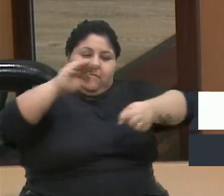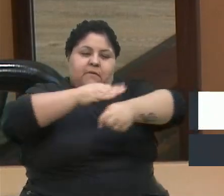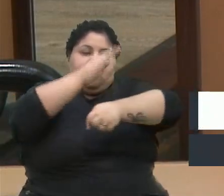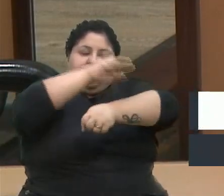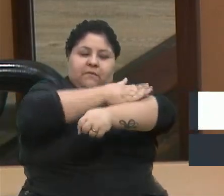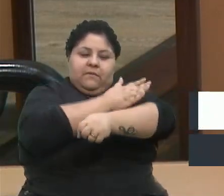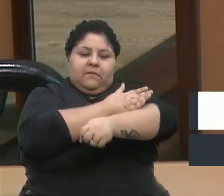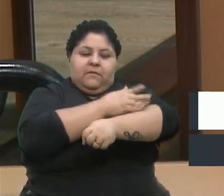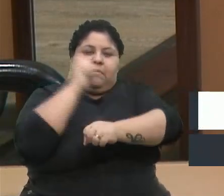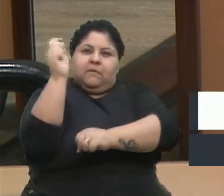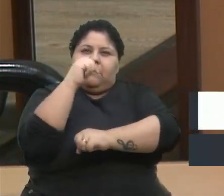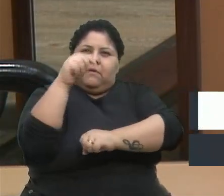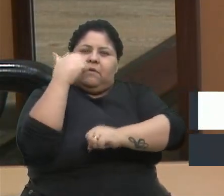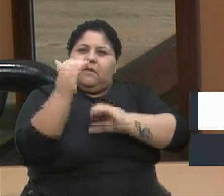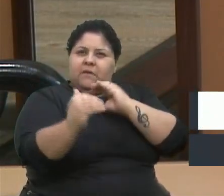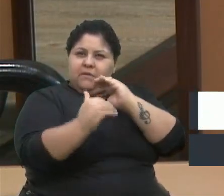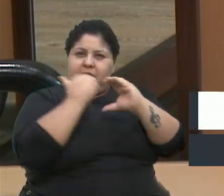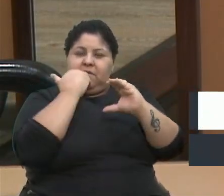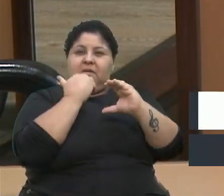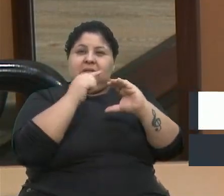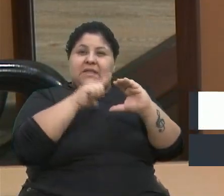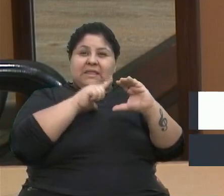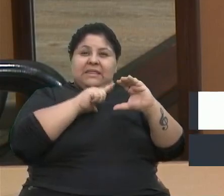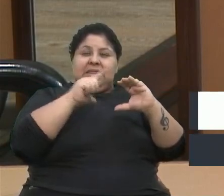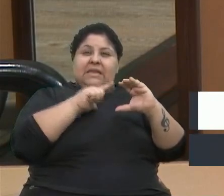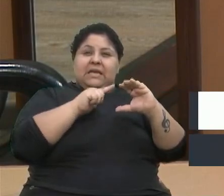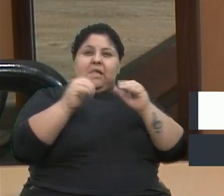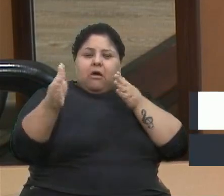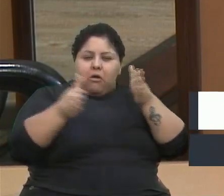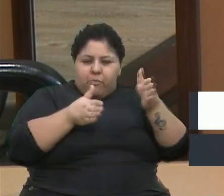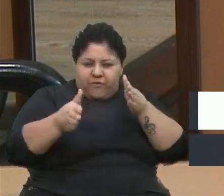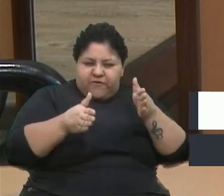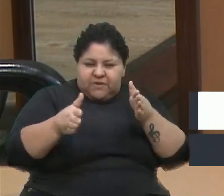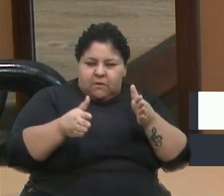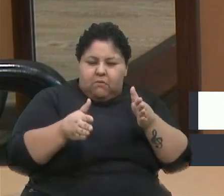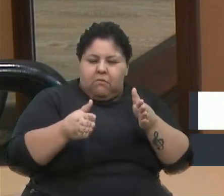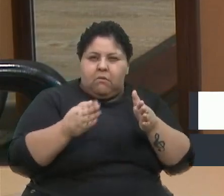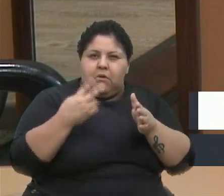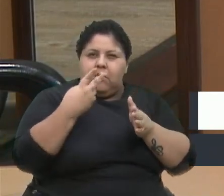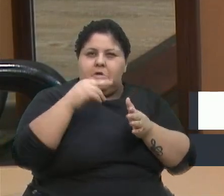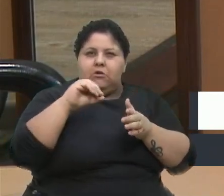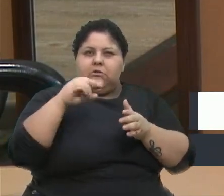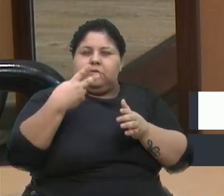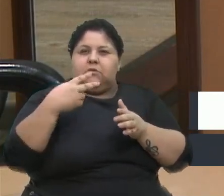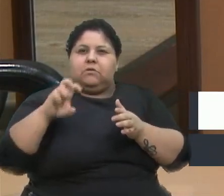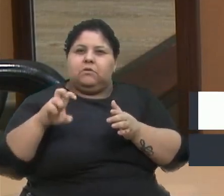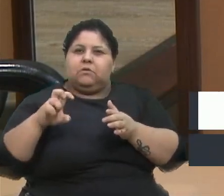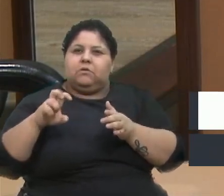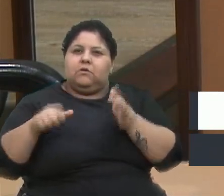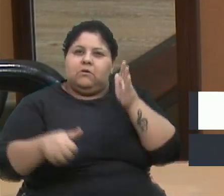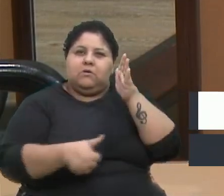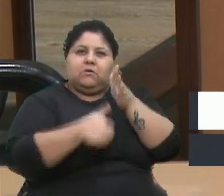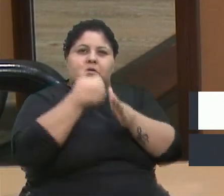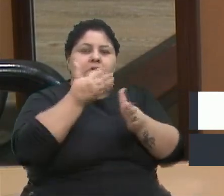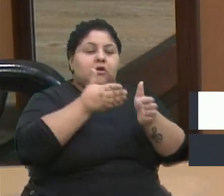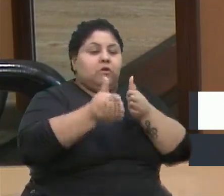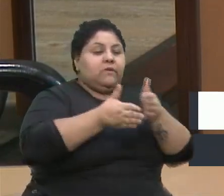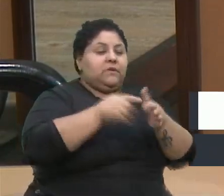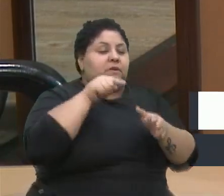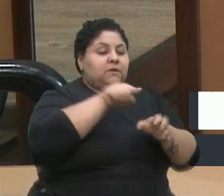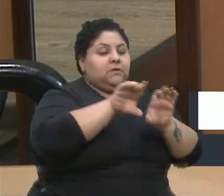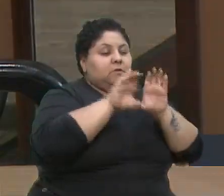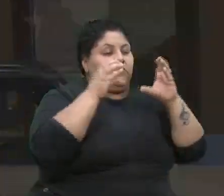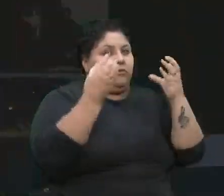meio de nota, que existe a previsão para 2025 fazer a revitalização e os devidos acessos a essa